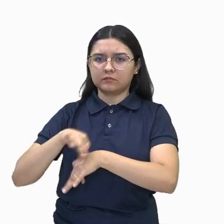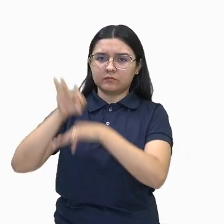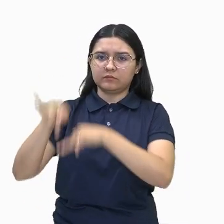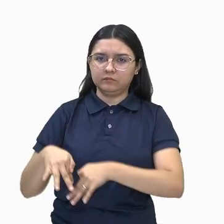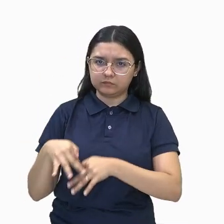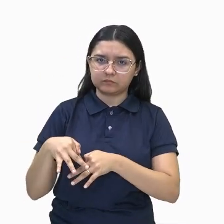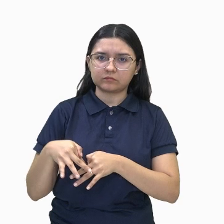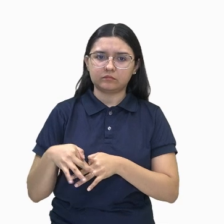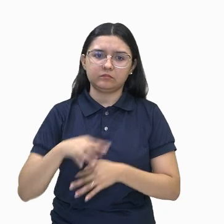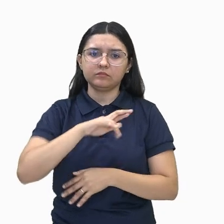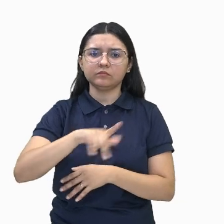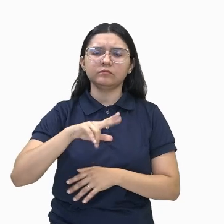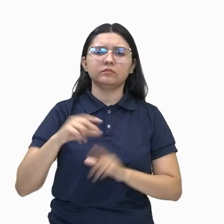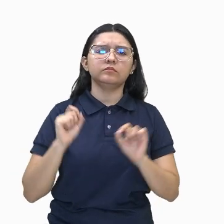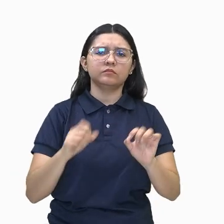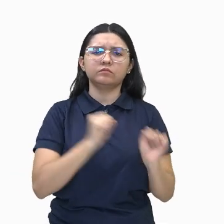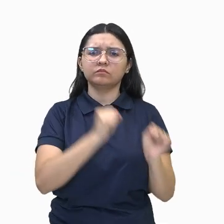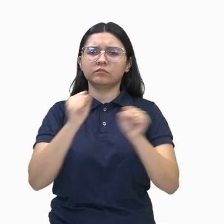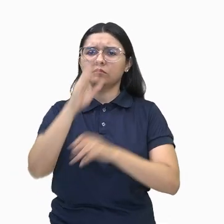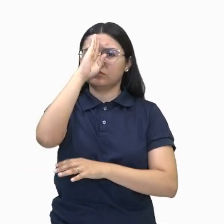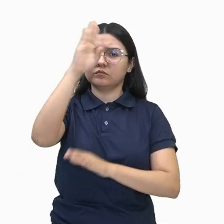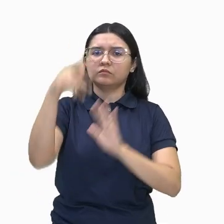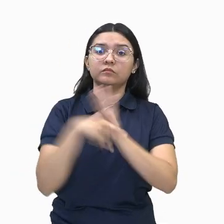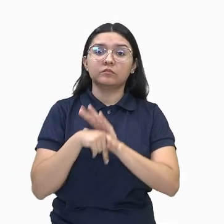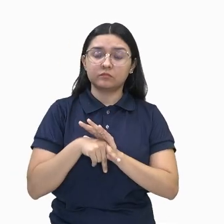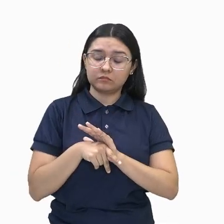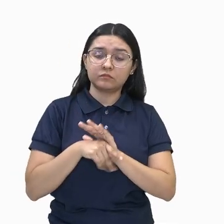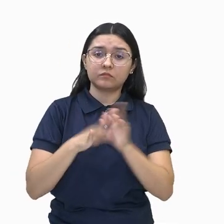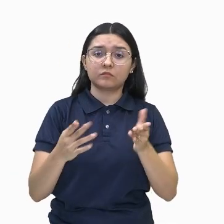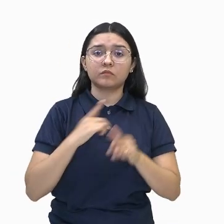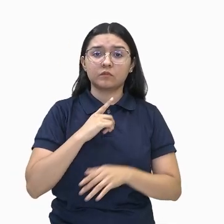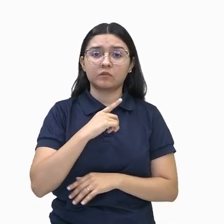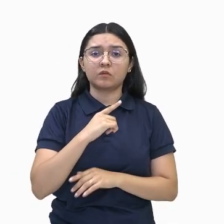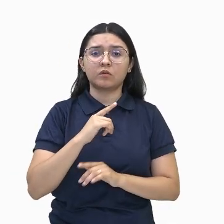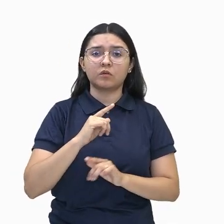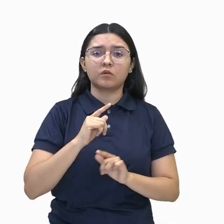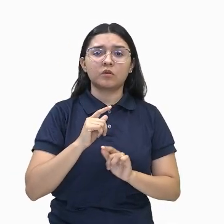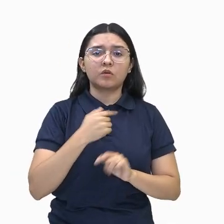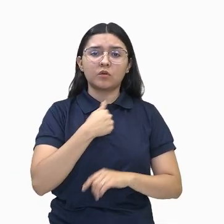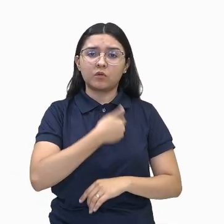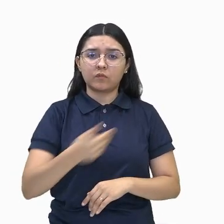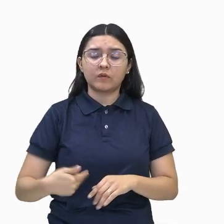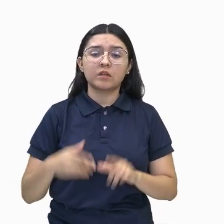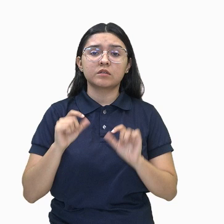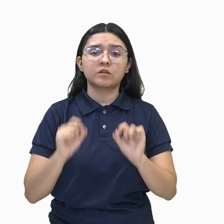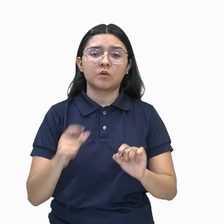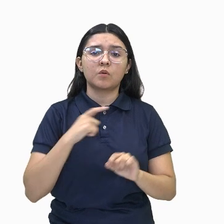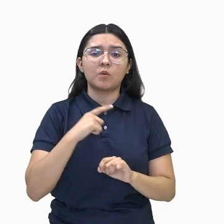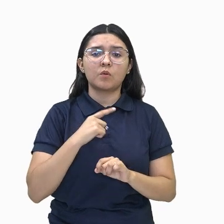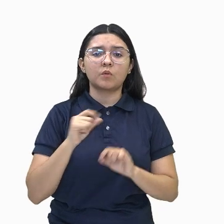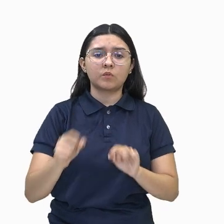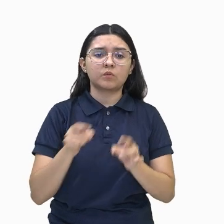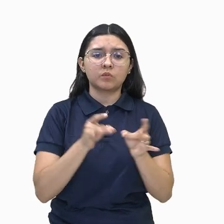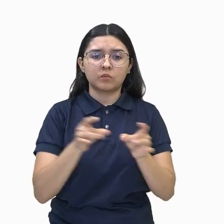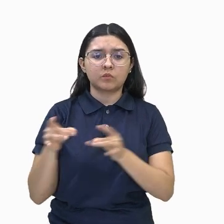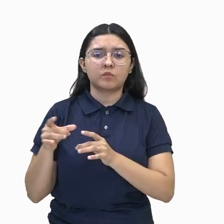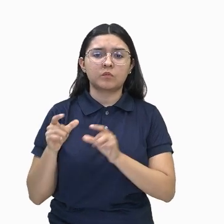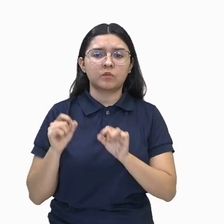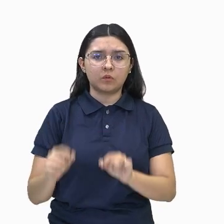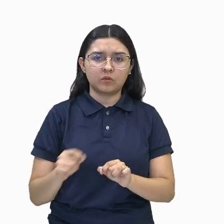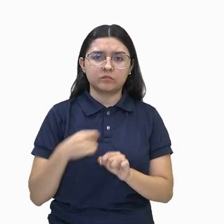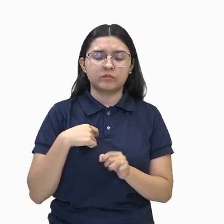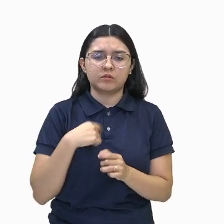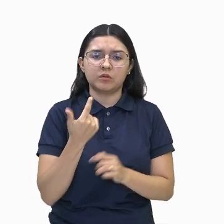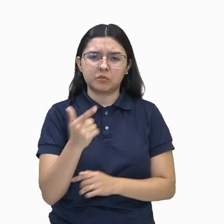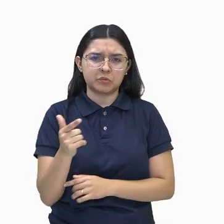havia um forte poder central que os governasse, e o comércio entre elas era quase inexistente. Mais uma